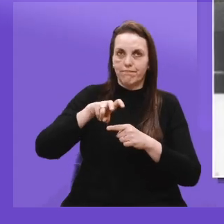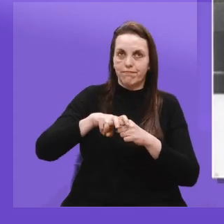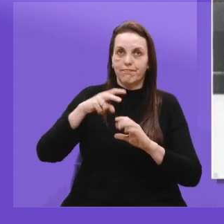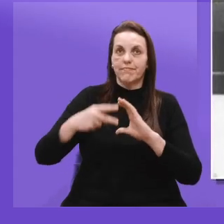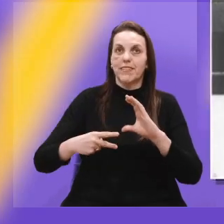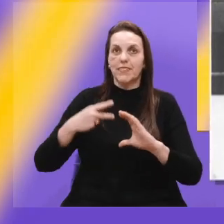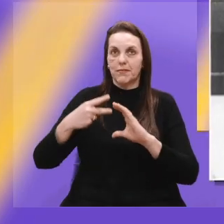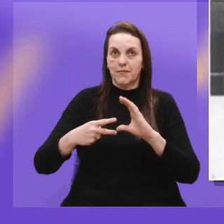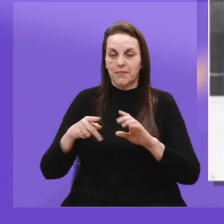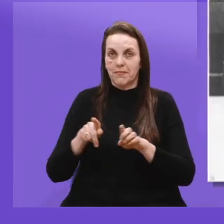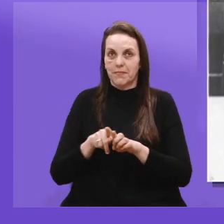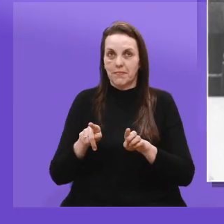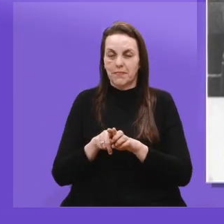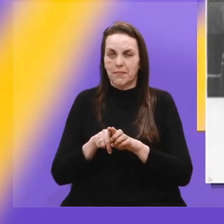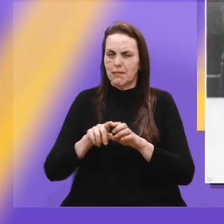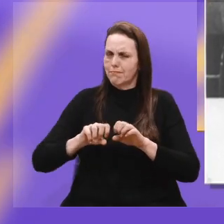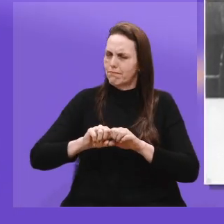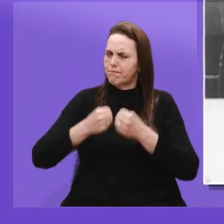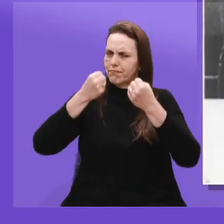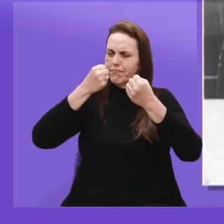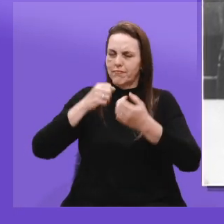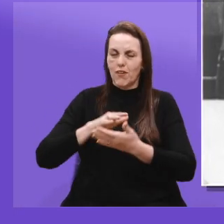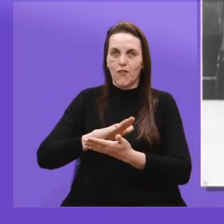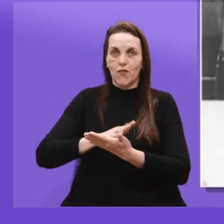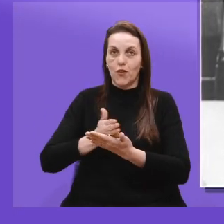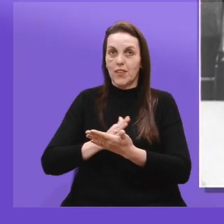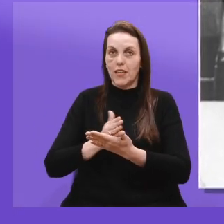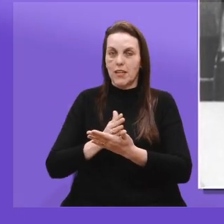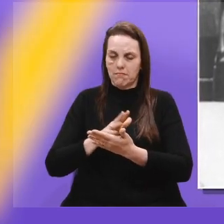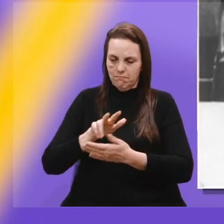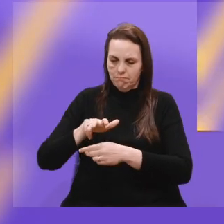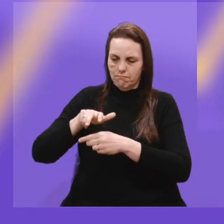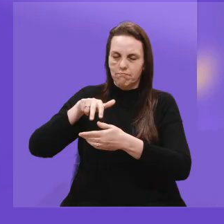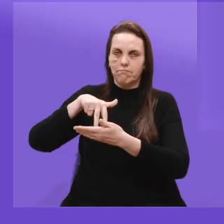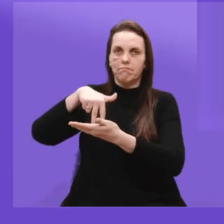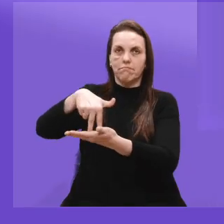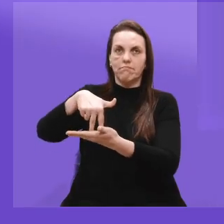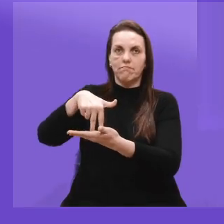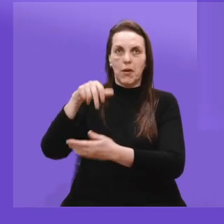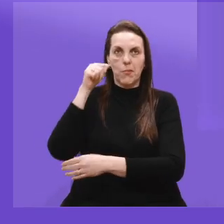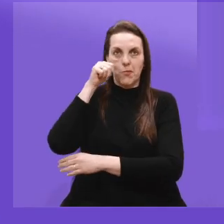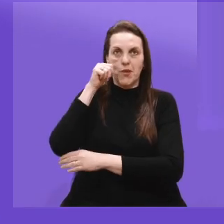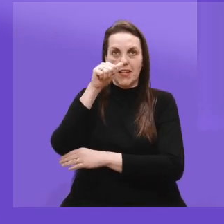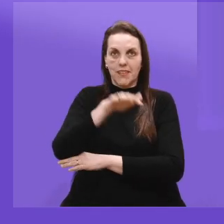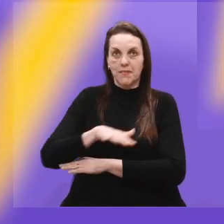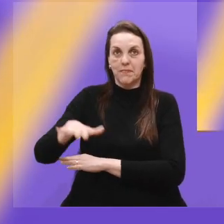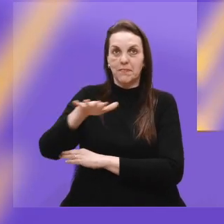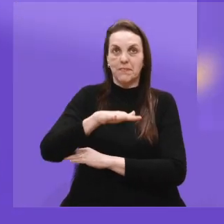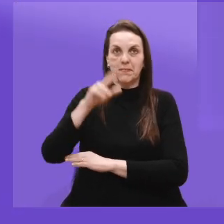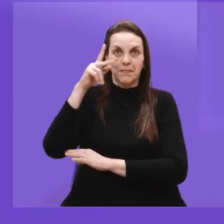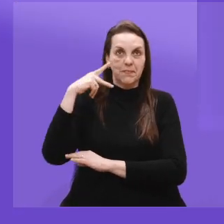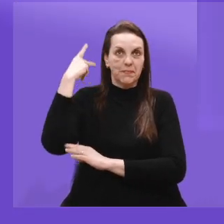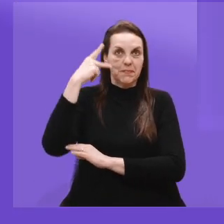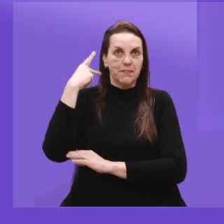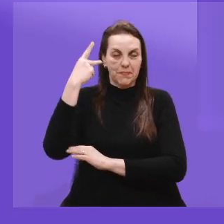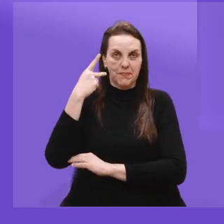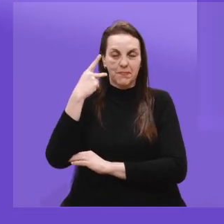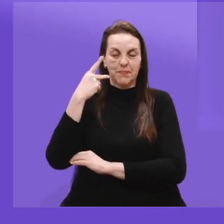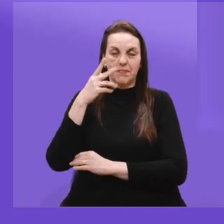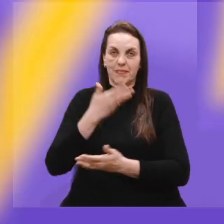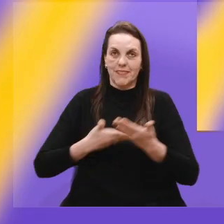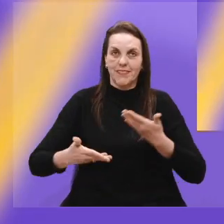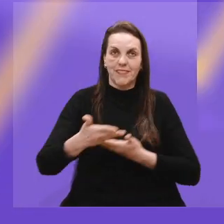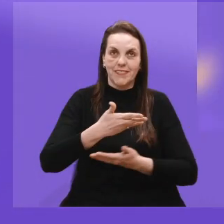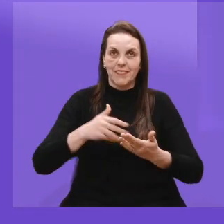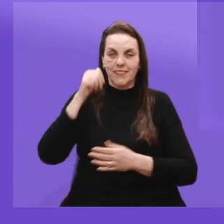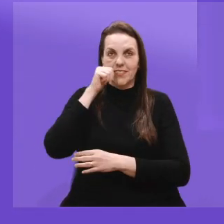do Legislativo. Rompeu fronteiras, marcando a posição das mulheres dentro dos espaços políticos. O